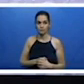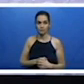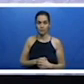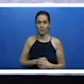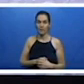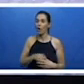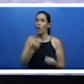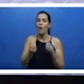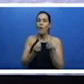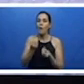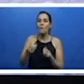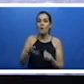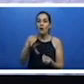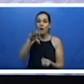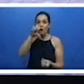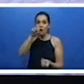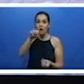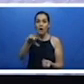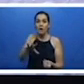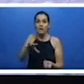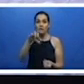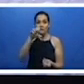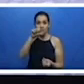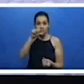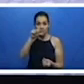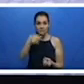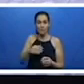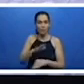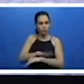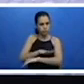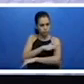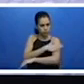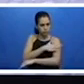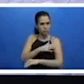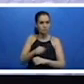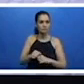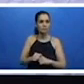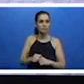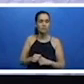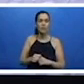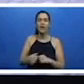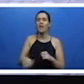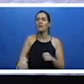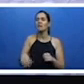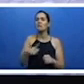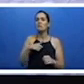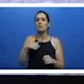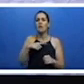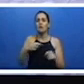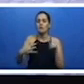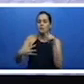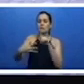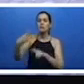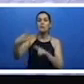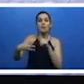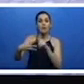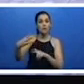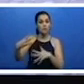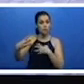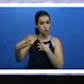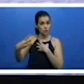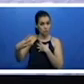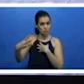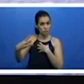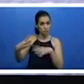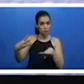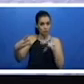Bom, agora a respiração dos anfíbios. Eu vou levar como exemplo os sapos. Tem 3 tipos de respirações os sapos.